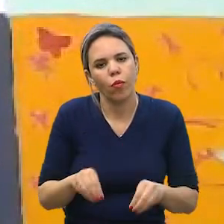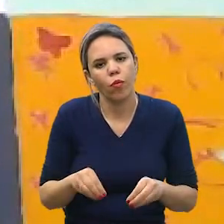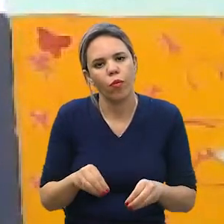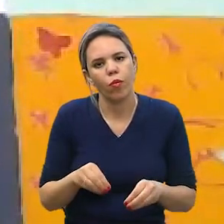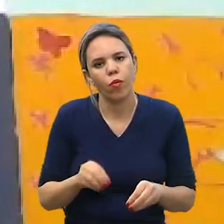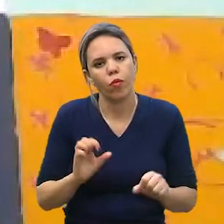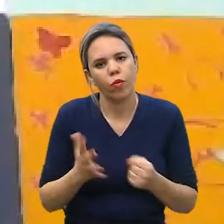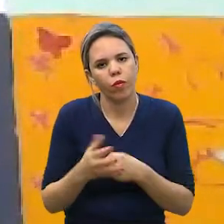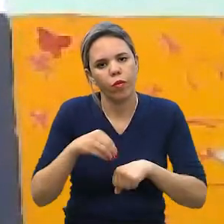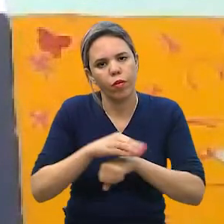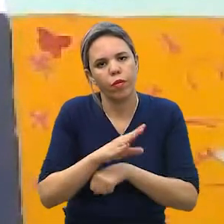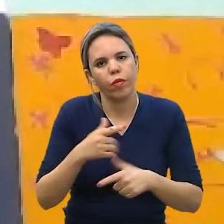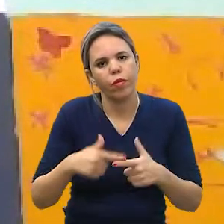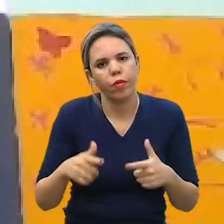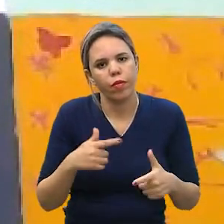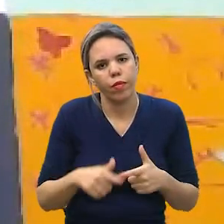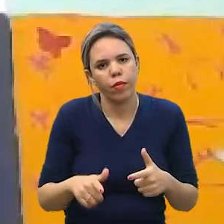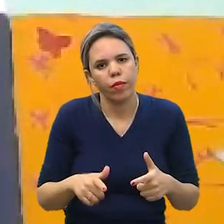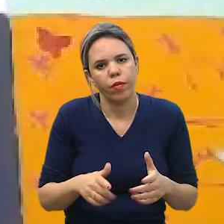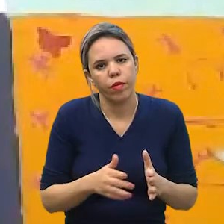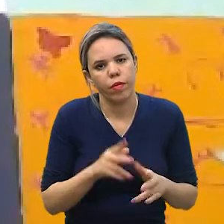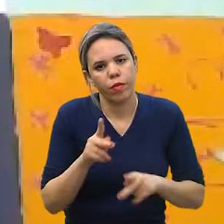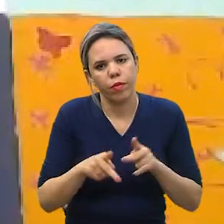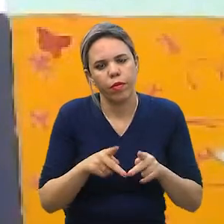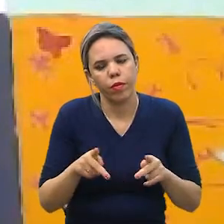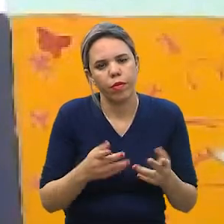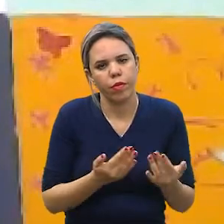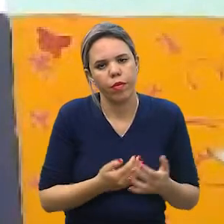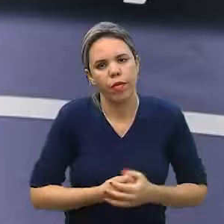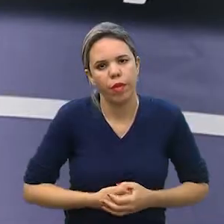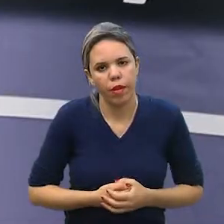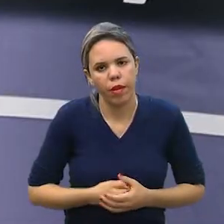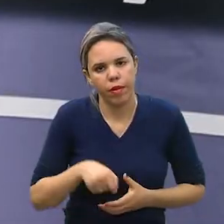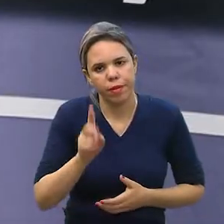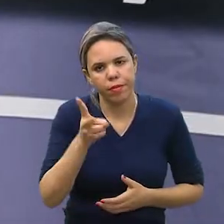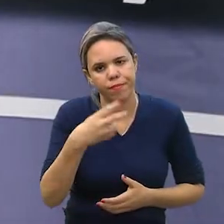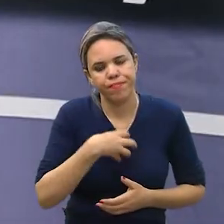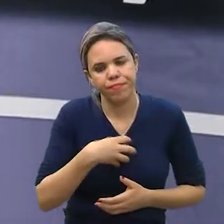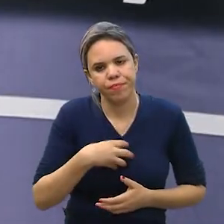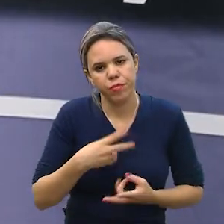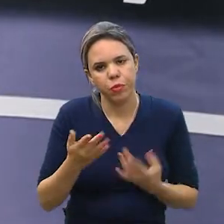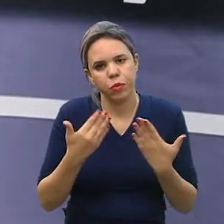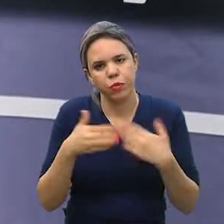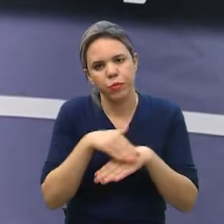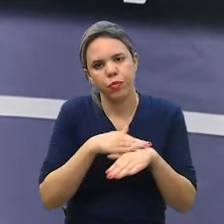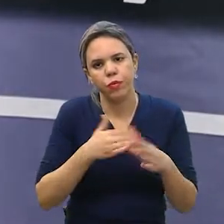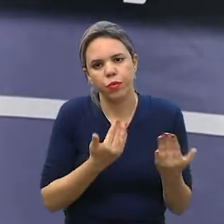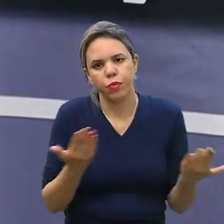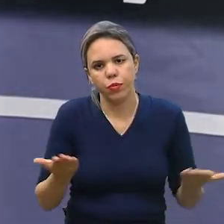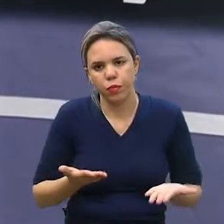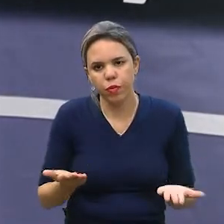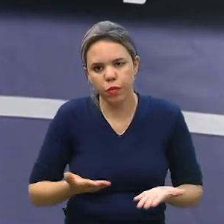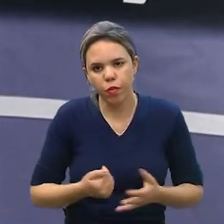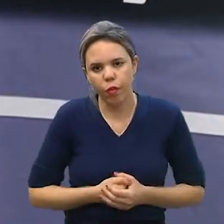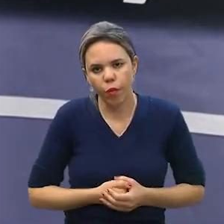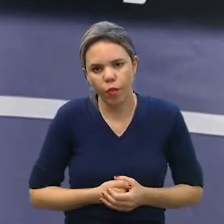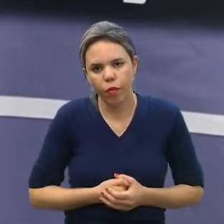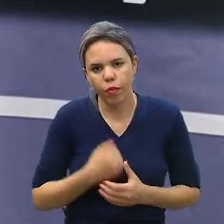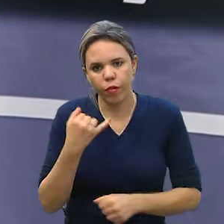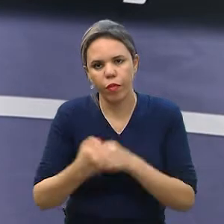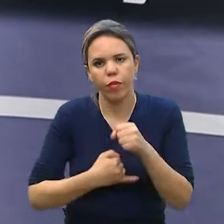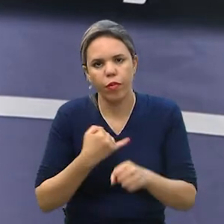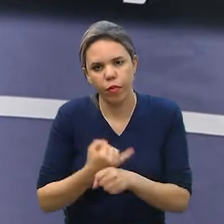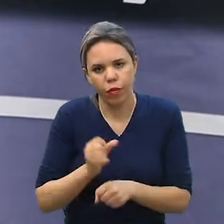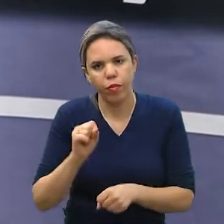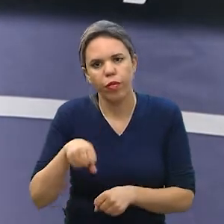do que a pandemia causou, né, nesse público. Vocês sentem isso ao conversar com eles agora de forma remota,